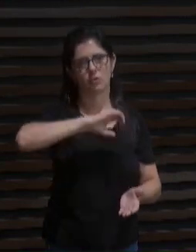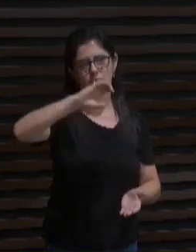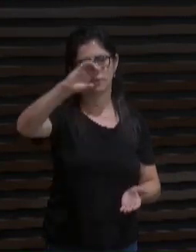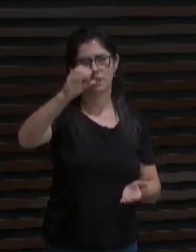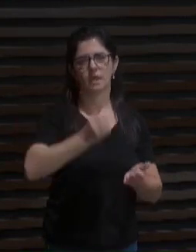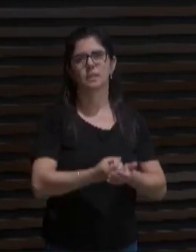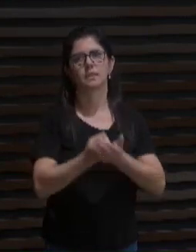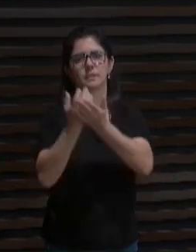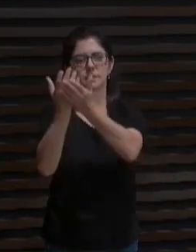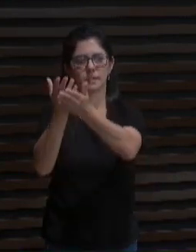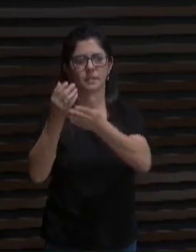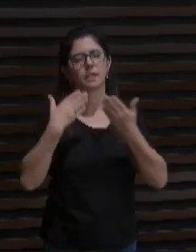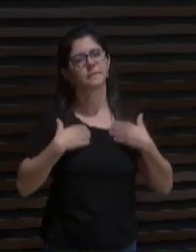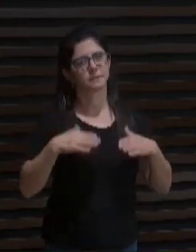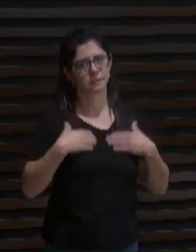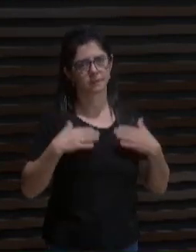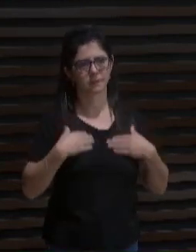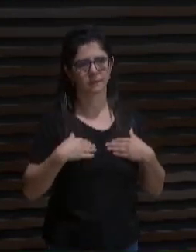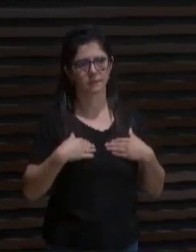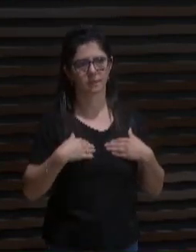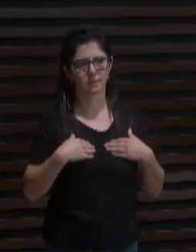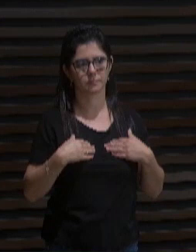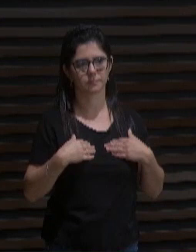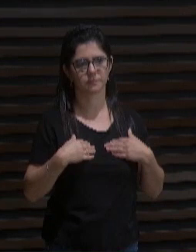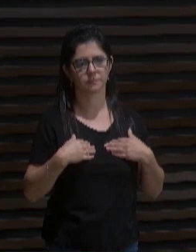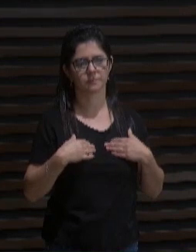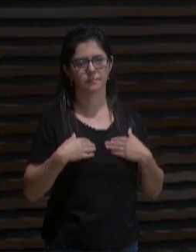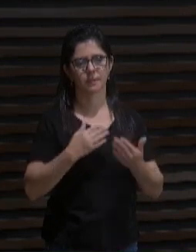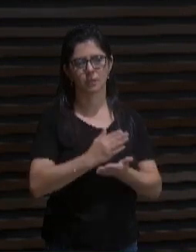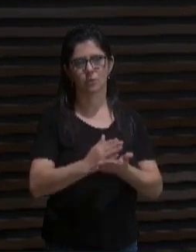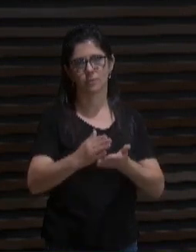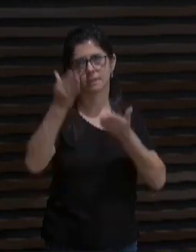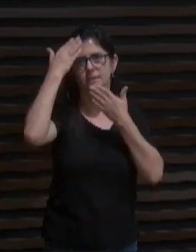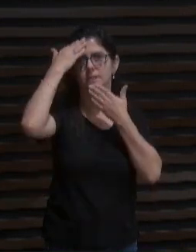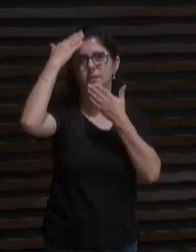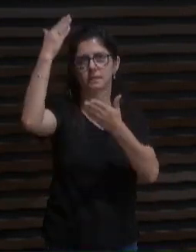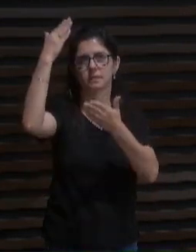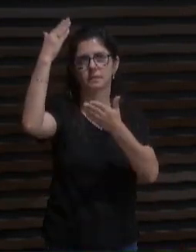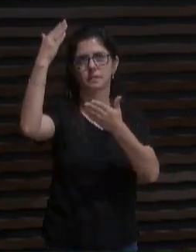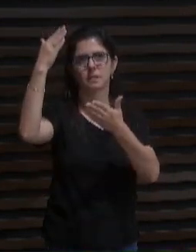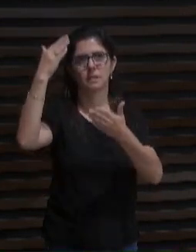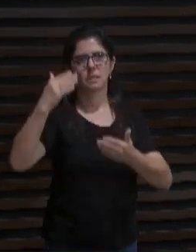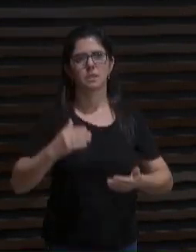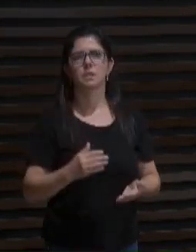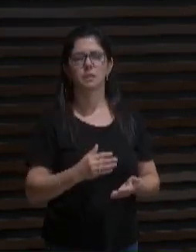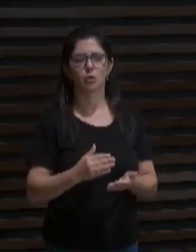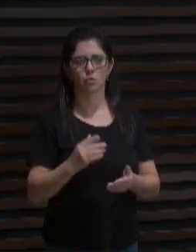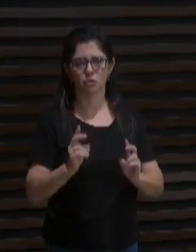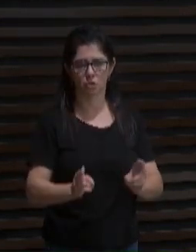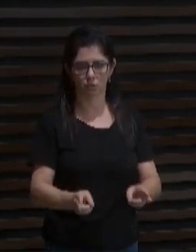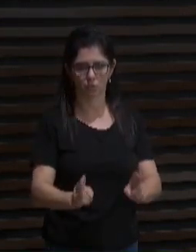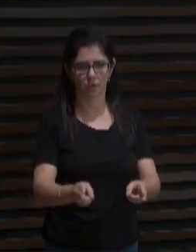entregar, descansar e começar a agradecer. E continuar crendo. O inimigo vai